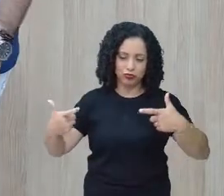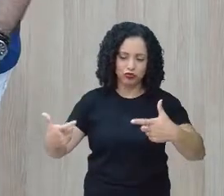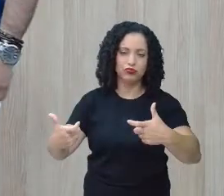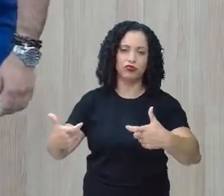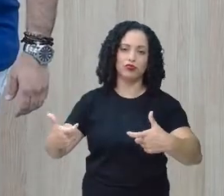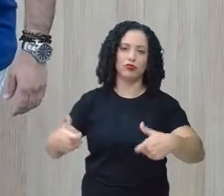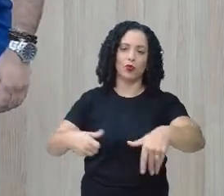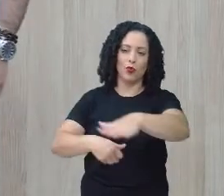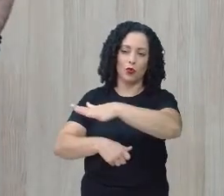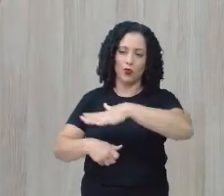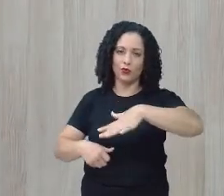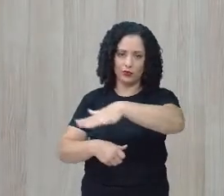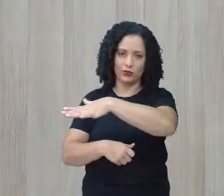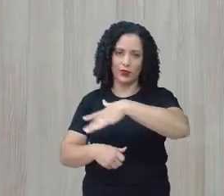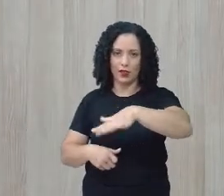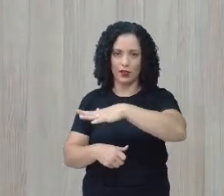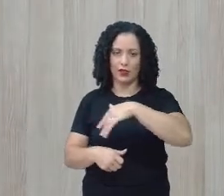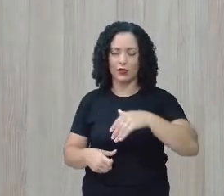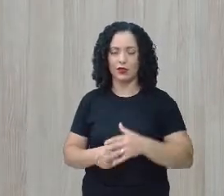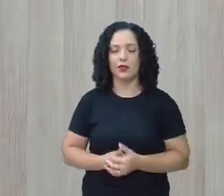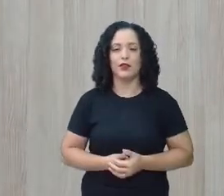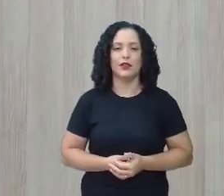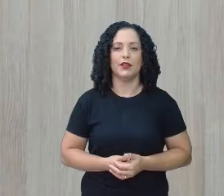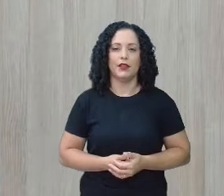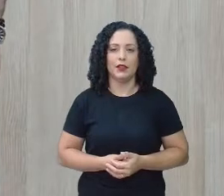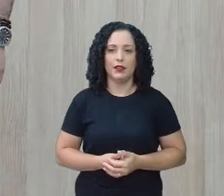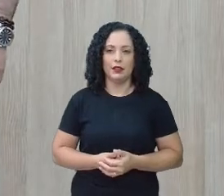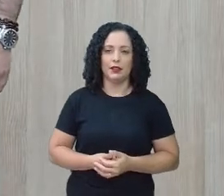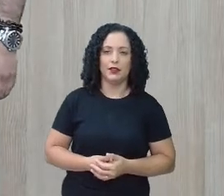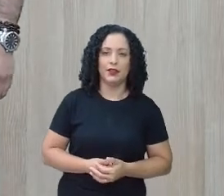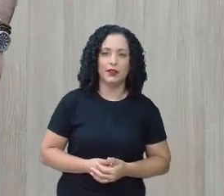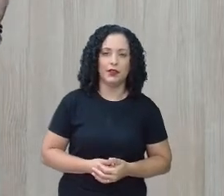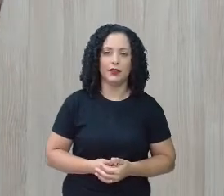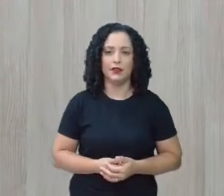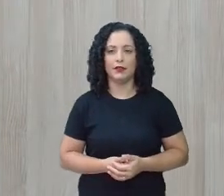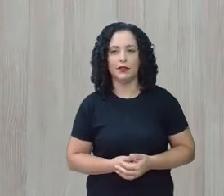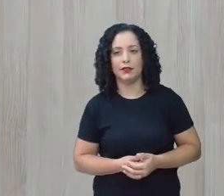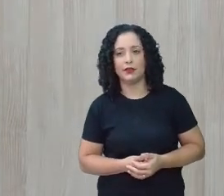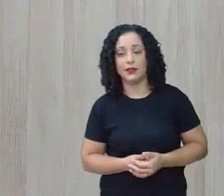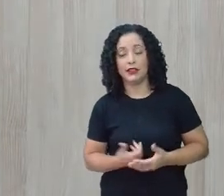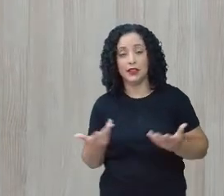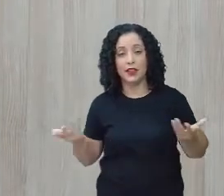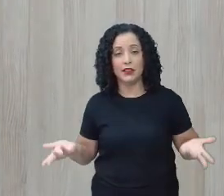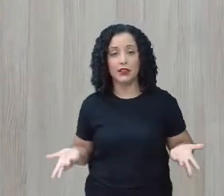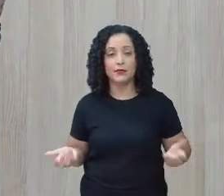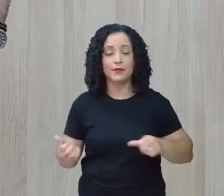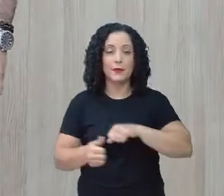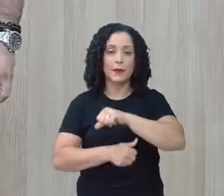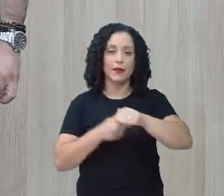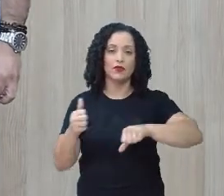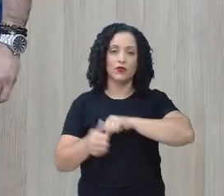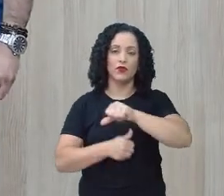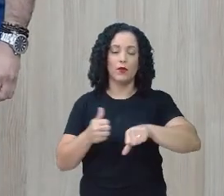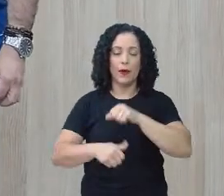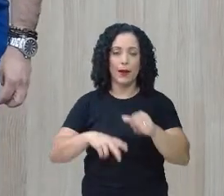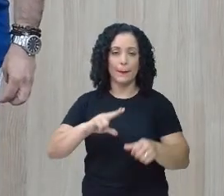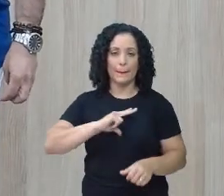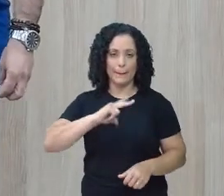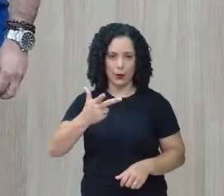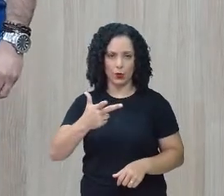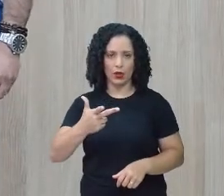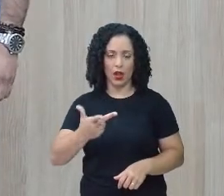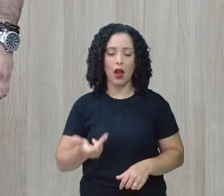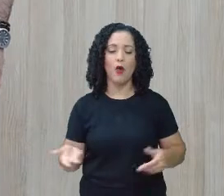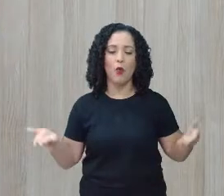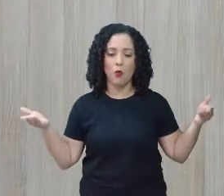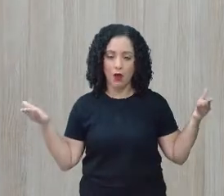ok? Então, e a centralização prematura, né, transformando Portugal em um reino, né, bem cedo, fez com que